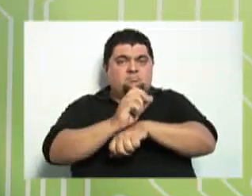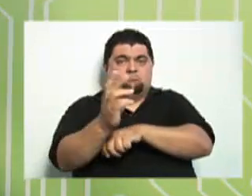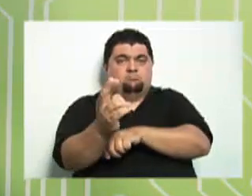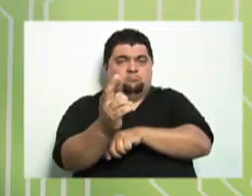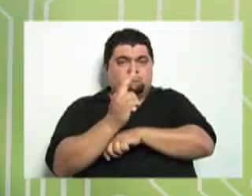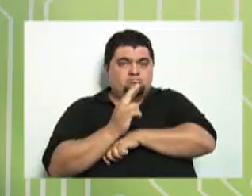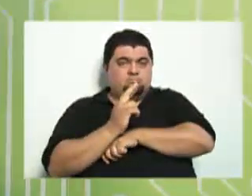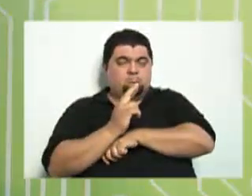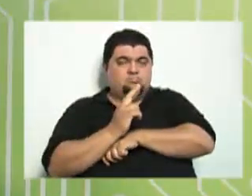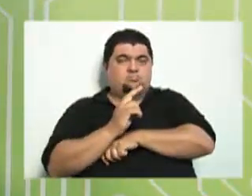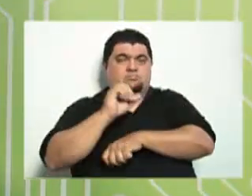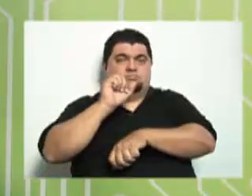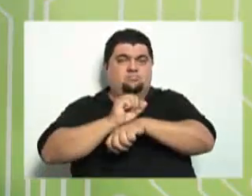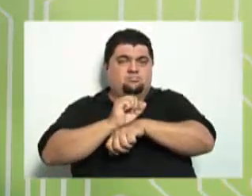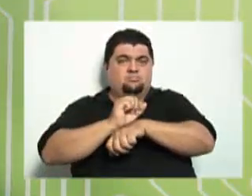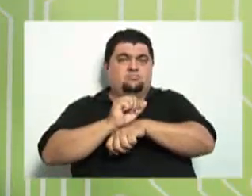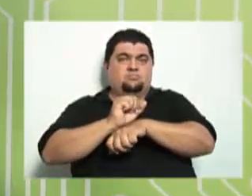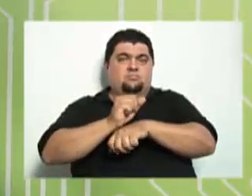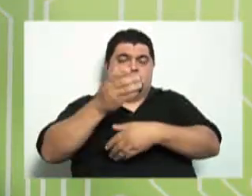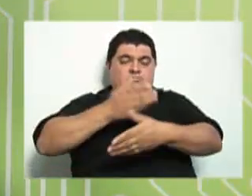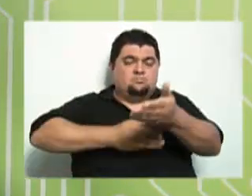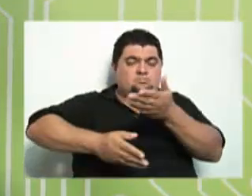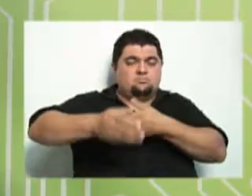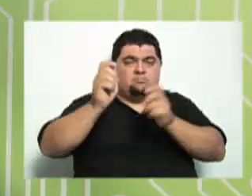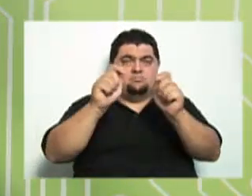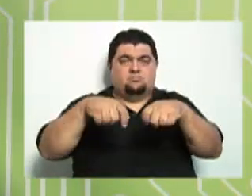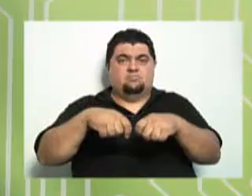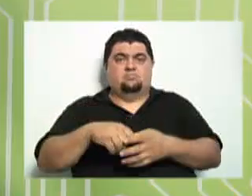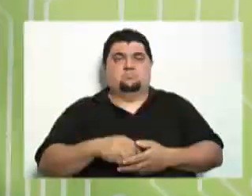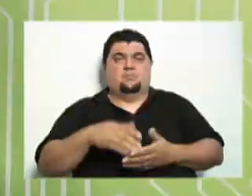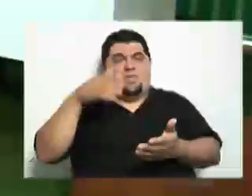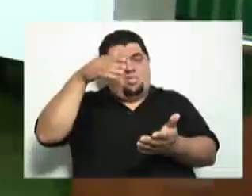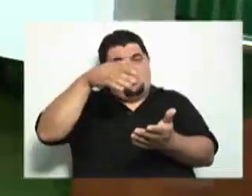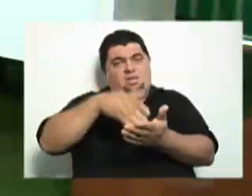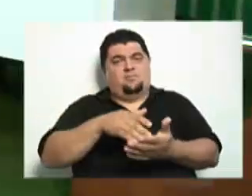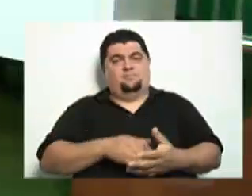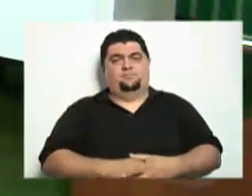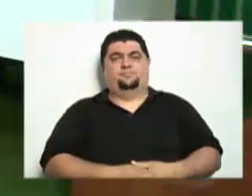e a sua resposta para que nós possamos interagir em breve. Até mais!